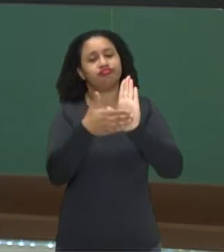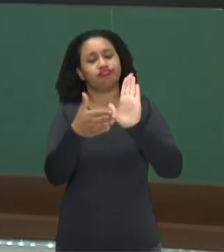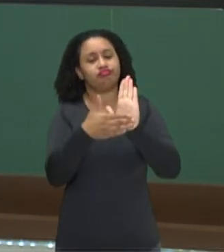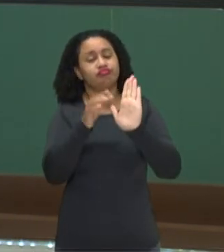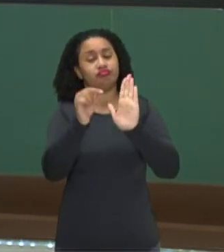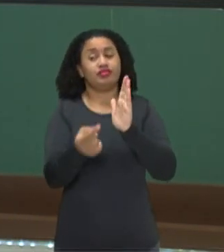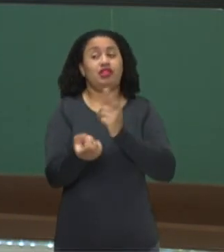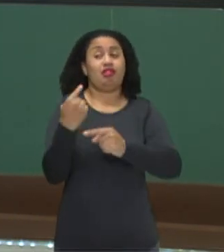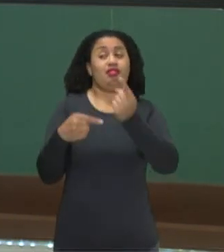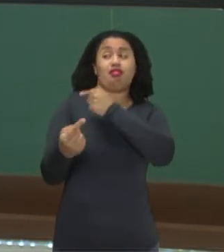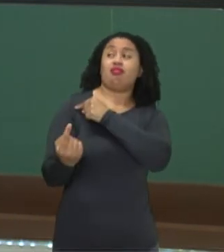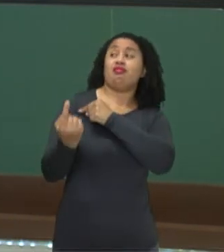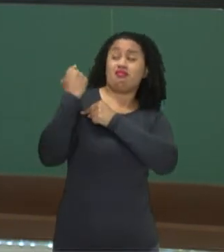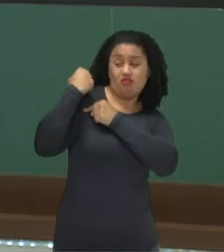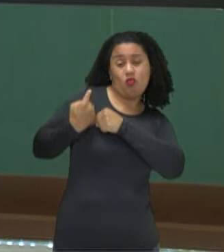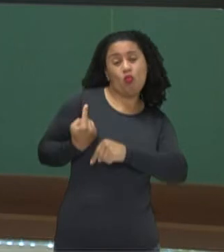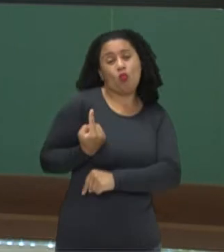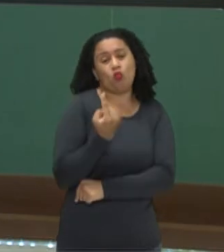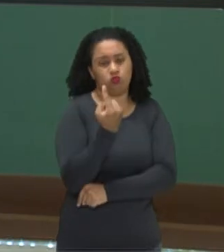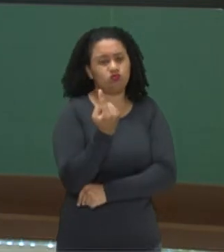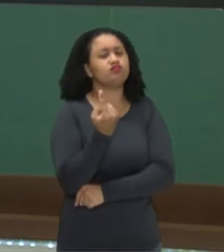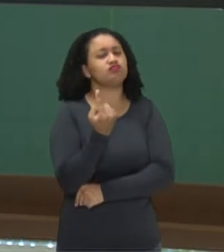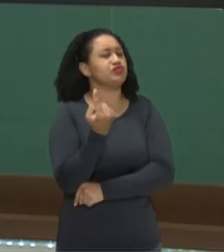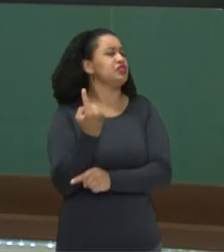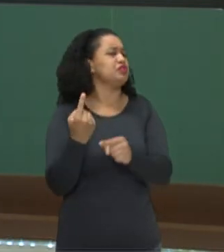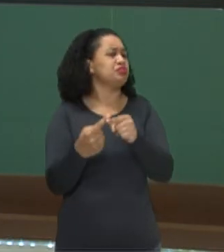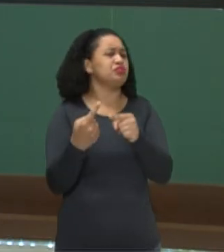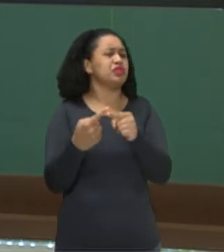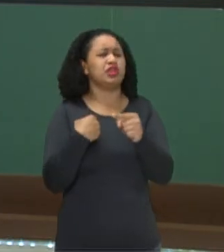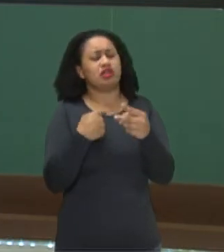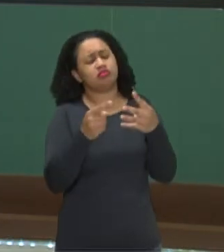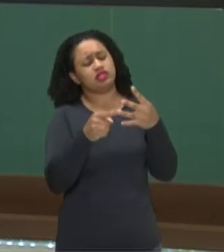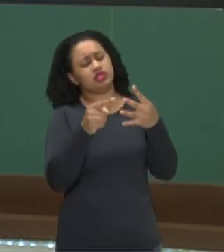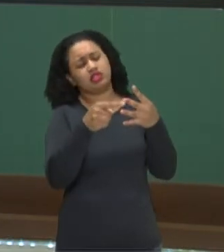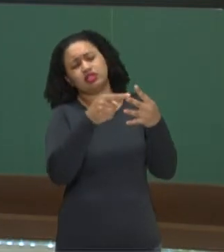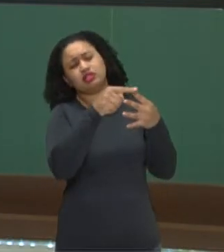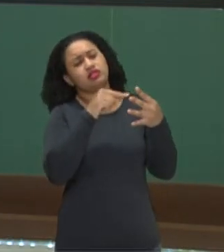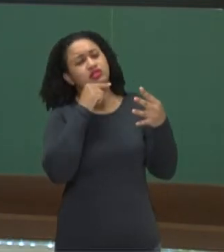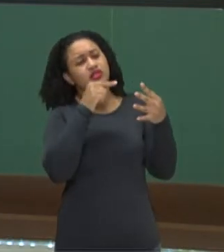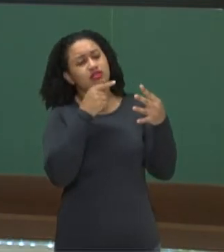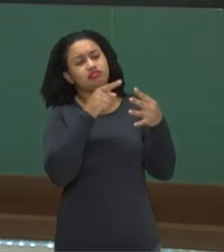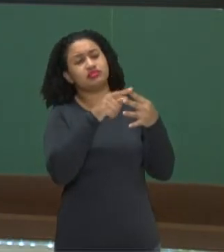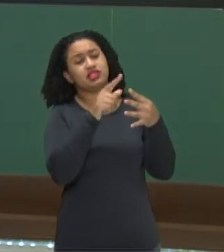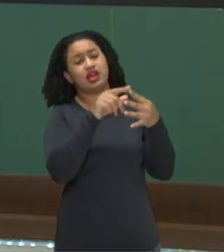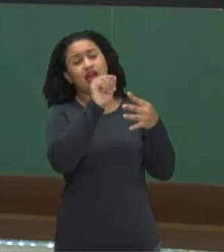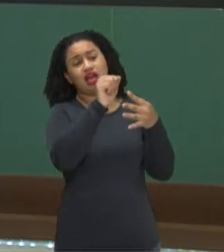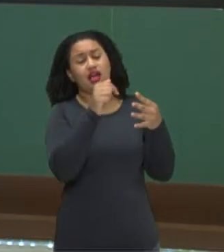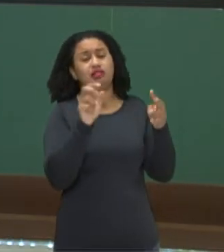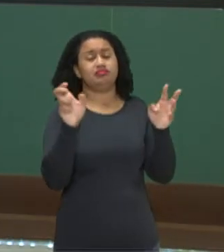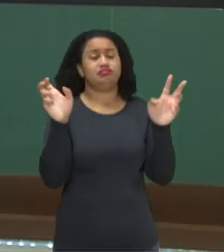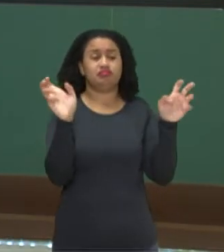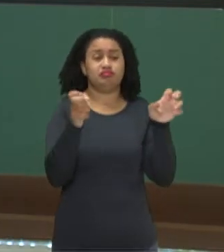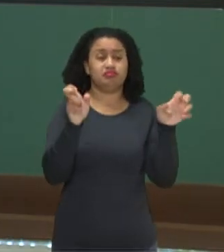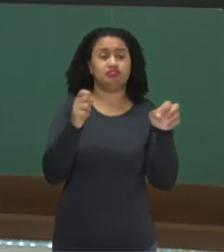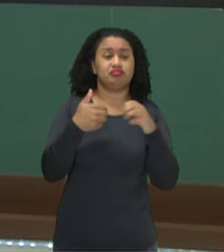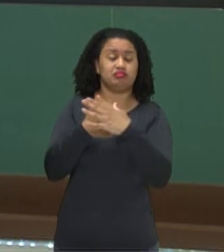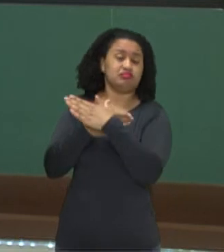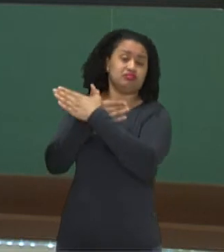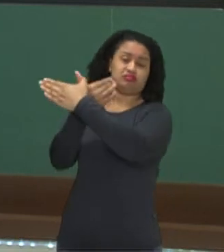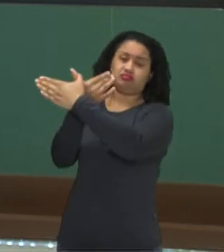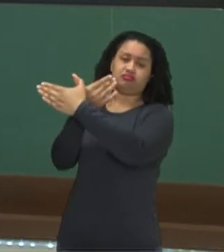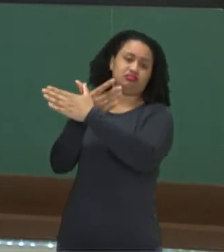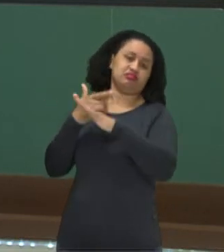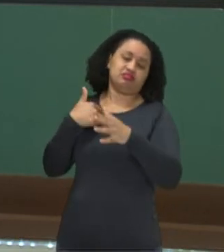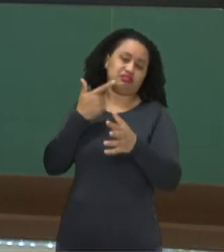uma ancestralidade comum. Por que não poderiam ser as outras opções? Na letra A, asa de morcego e asa de